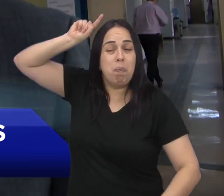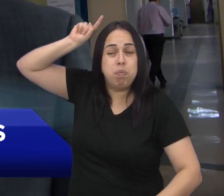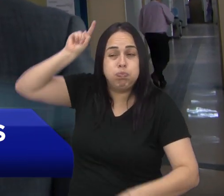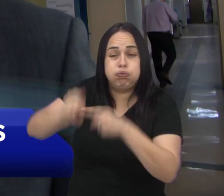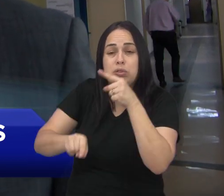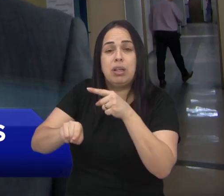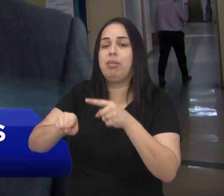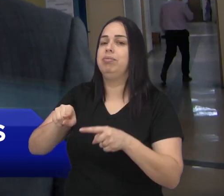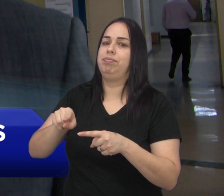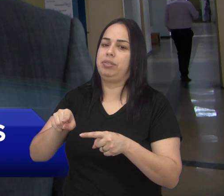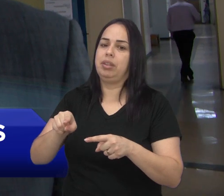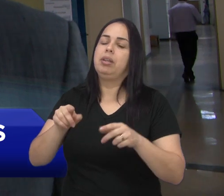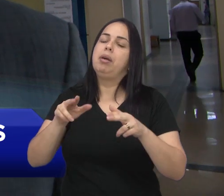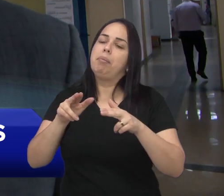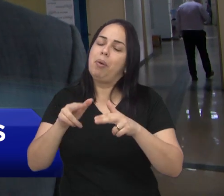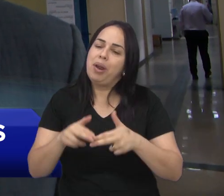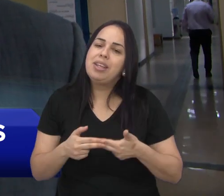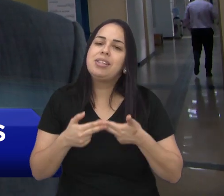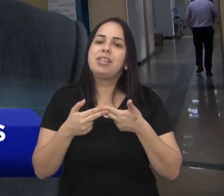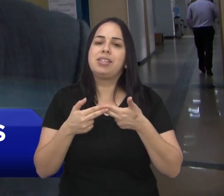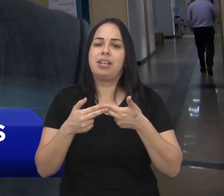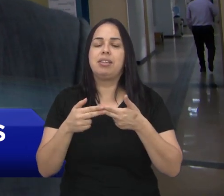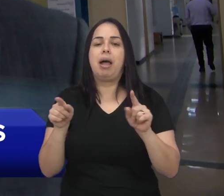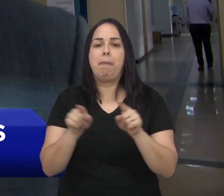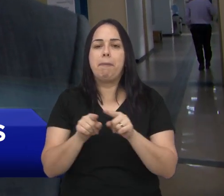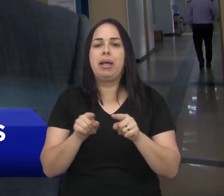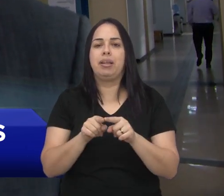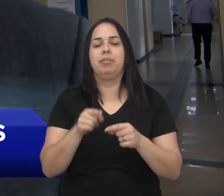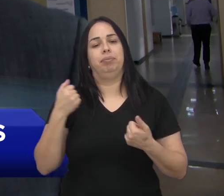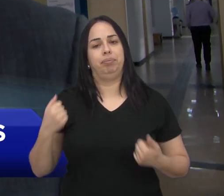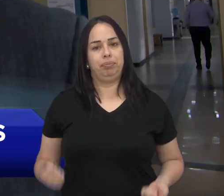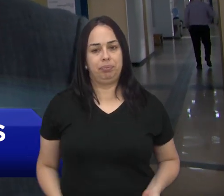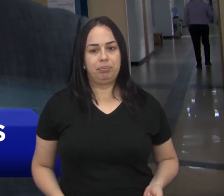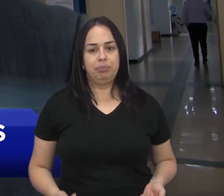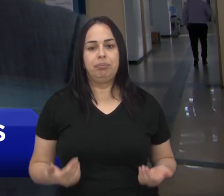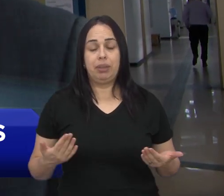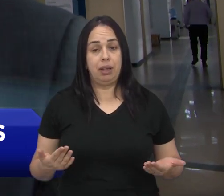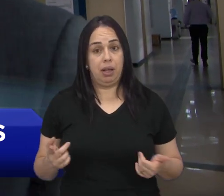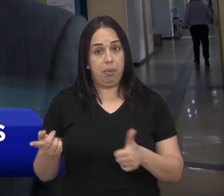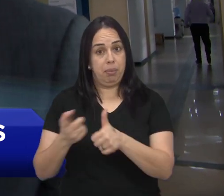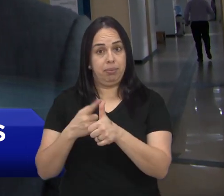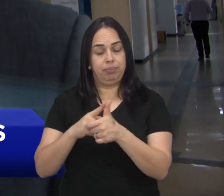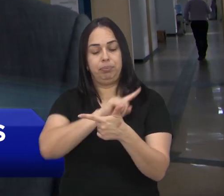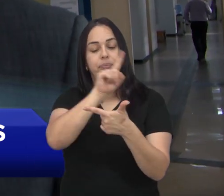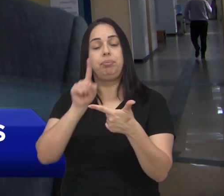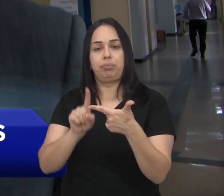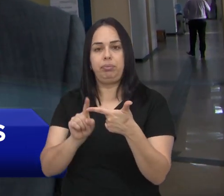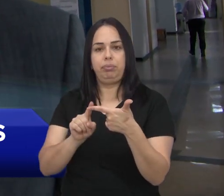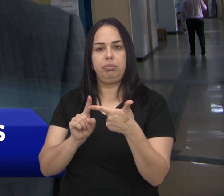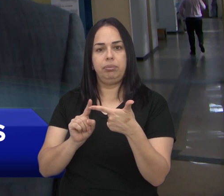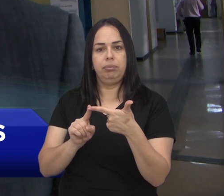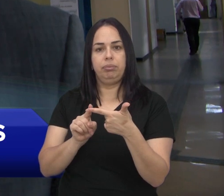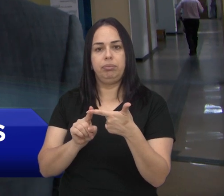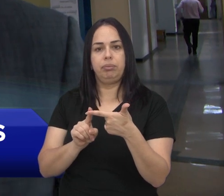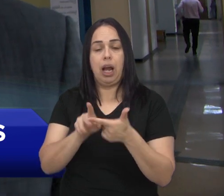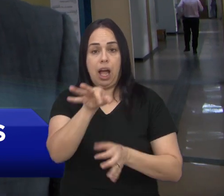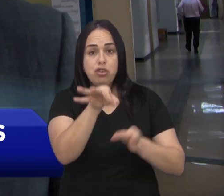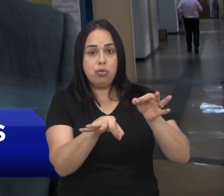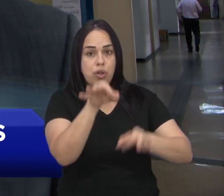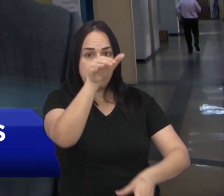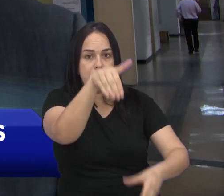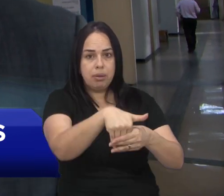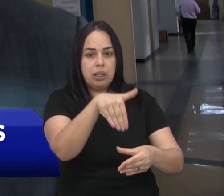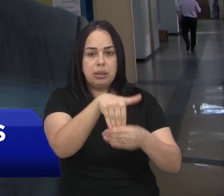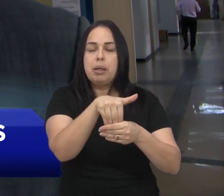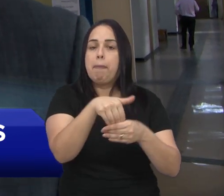uma vedação absoluta à notícia falsa, naturalmente vai existir uma proibição a deepfake. Esse é um primeiro ponto. O